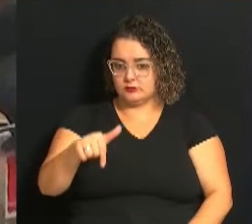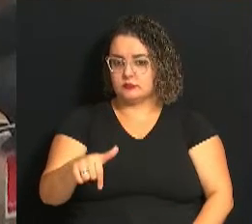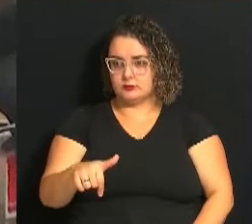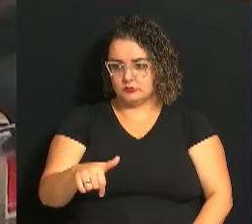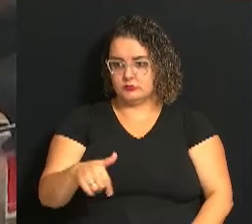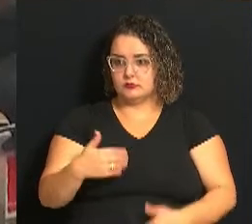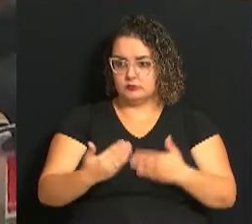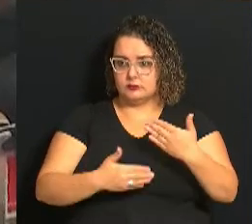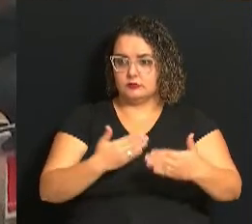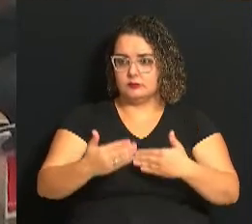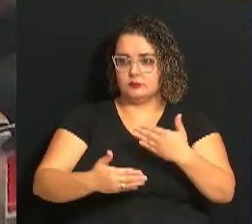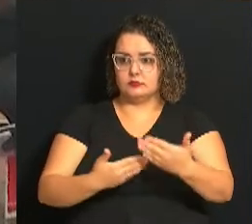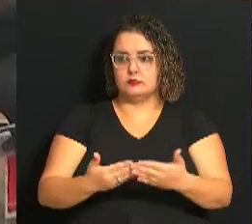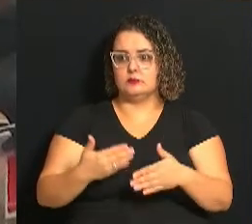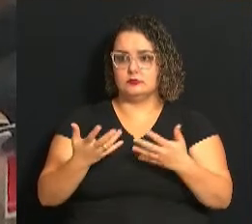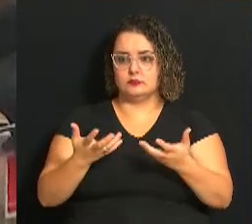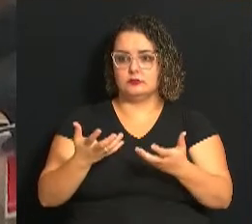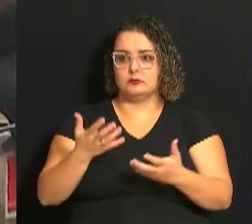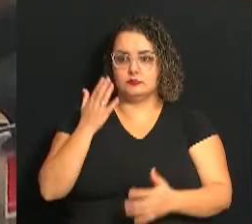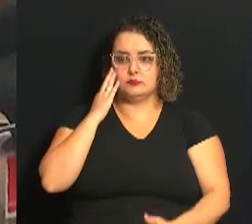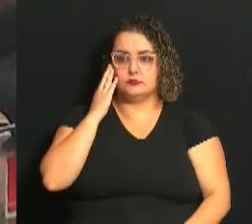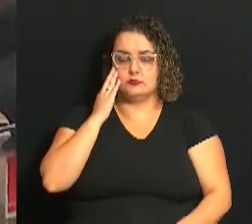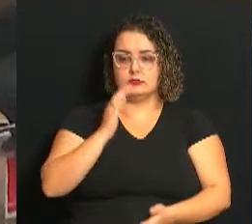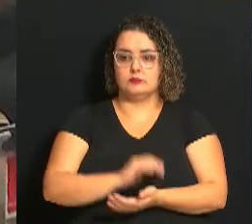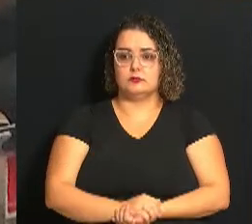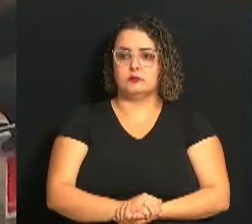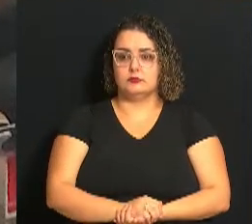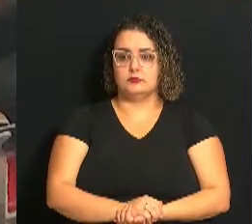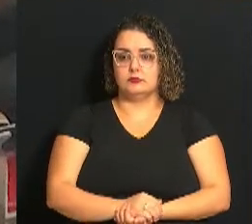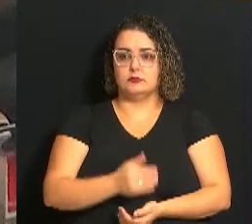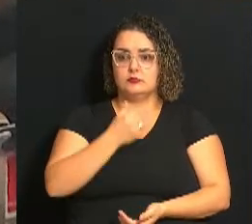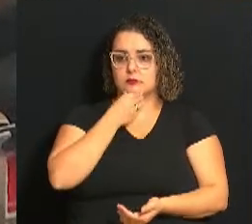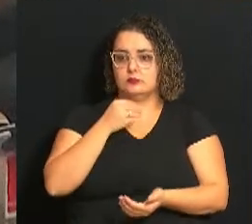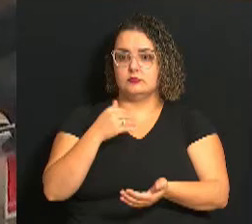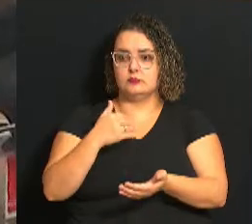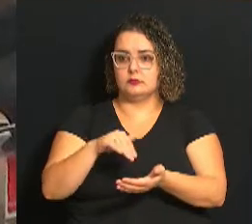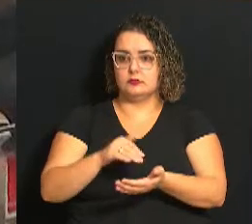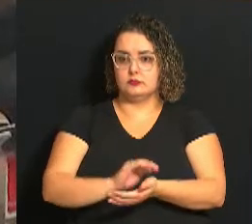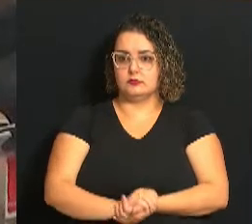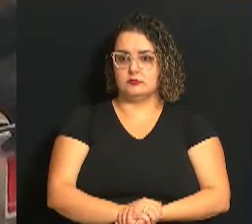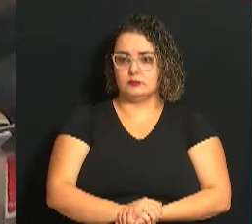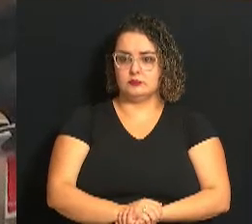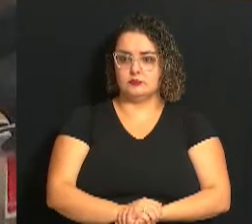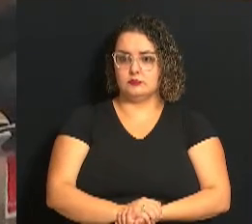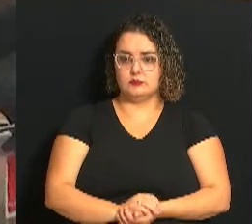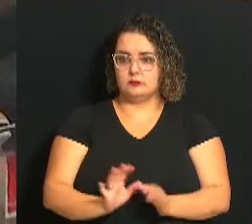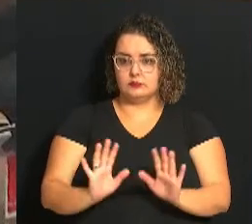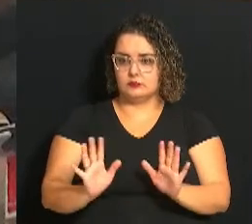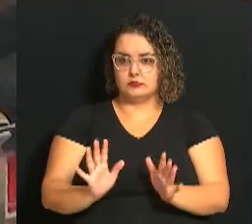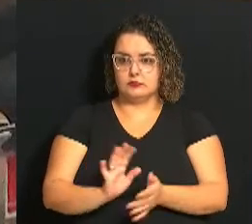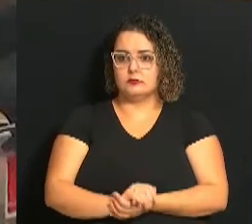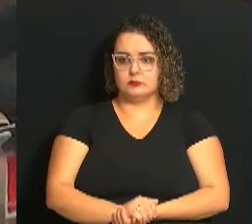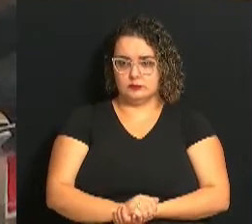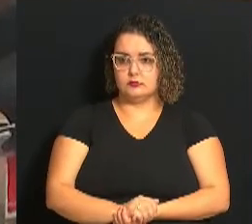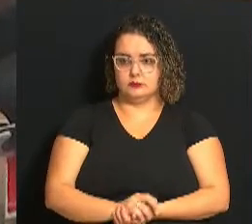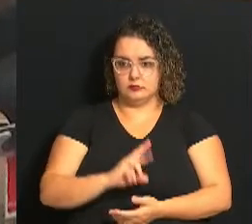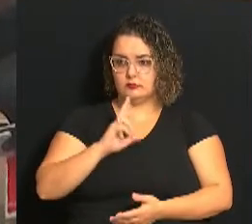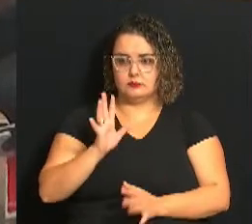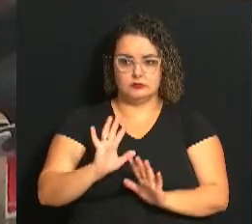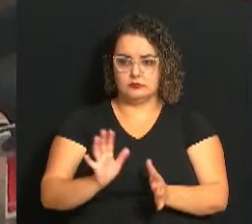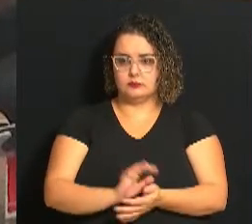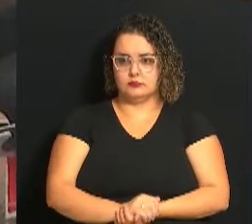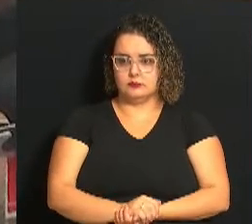prosseguir. Sendo assim, eu gostaria de saber se o secretário também gostaria de dar suas considerações finais. Está contemplado, secretária?